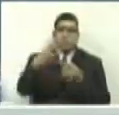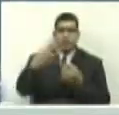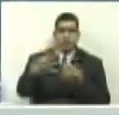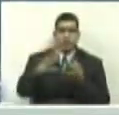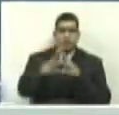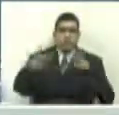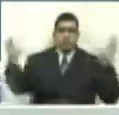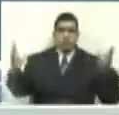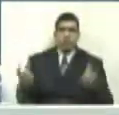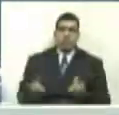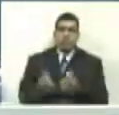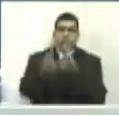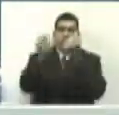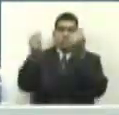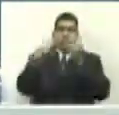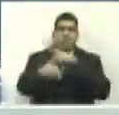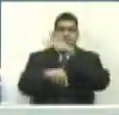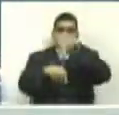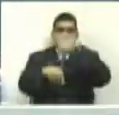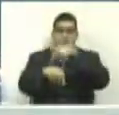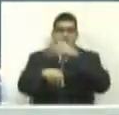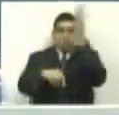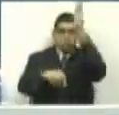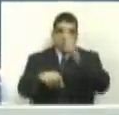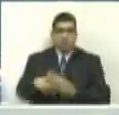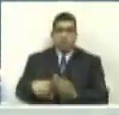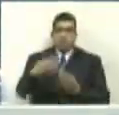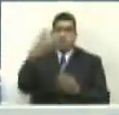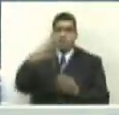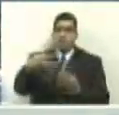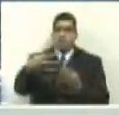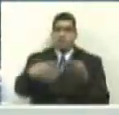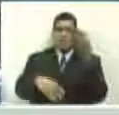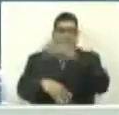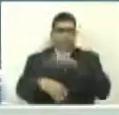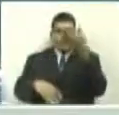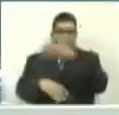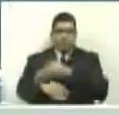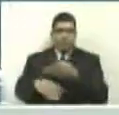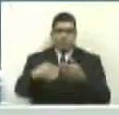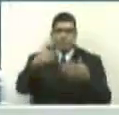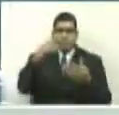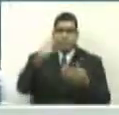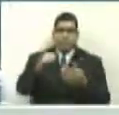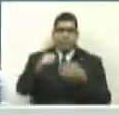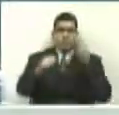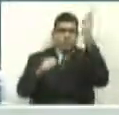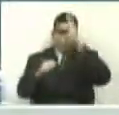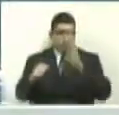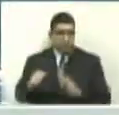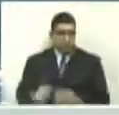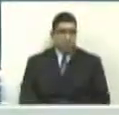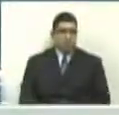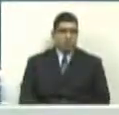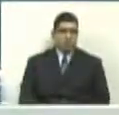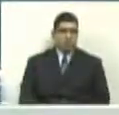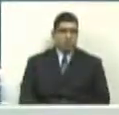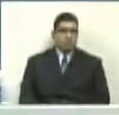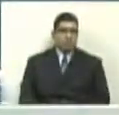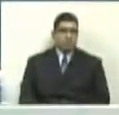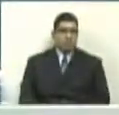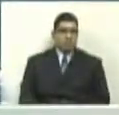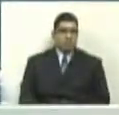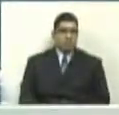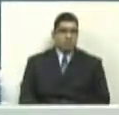maior economia do país, a quarta maior arrecadação per capita do país e